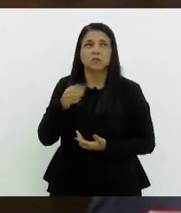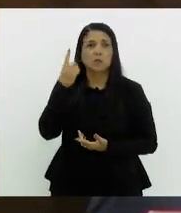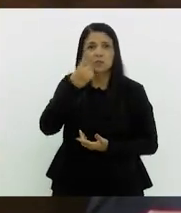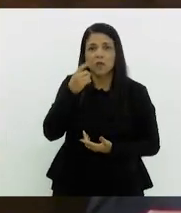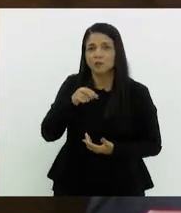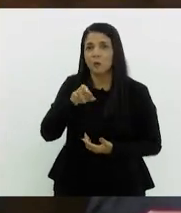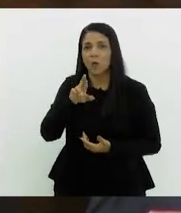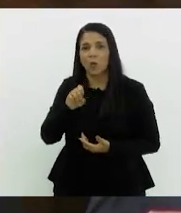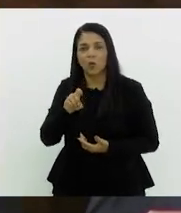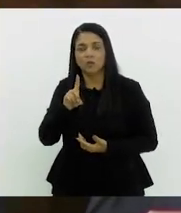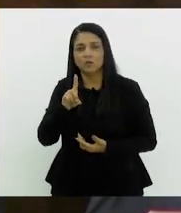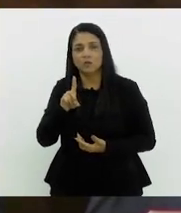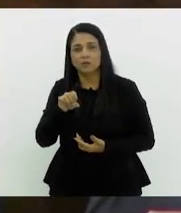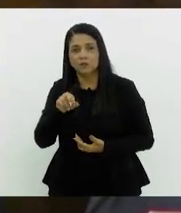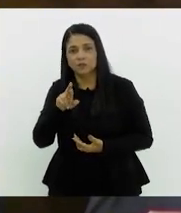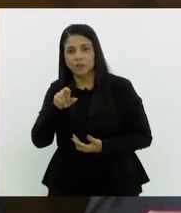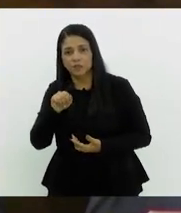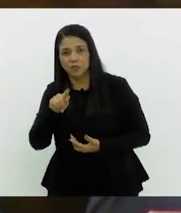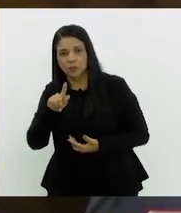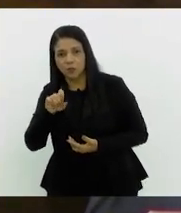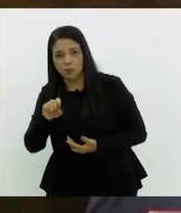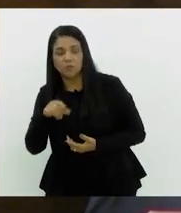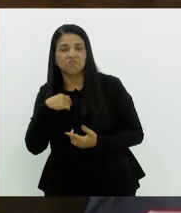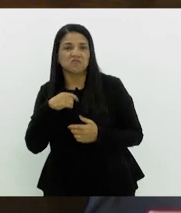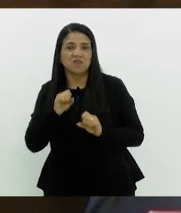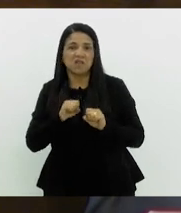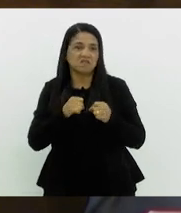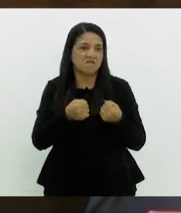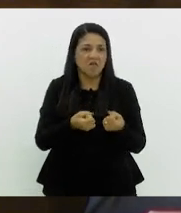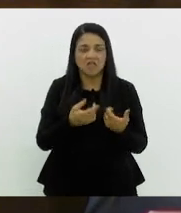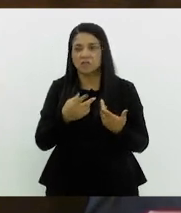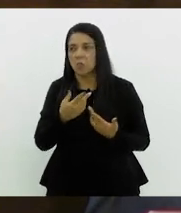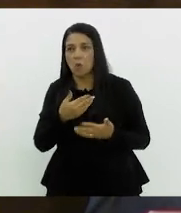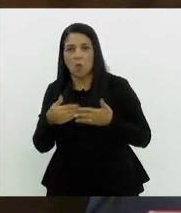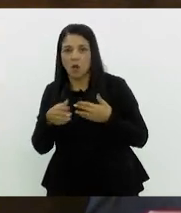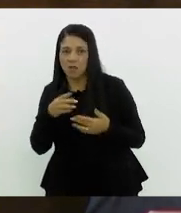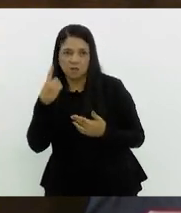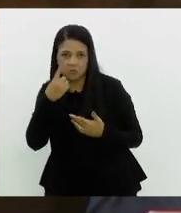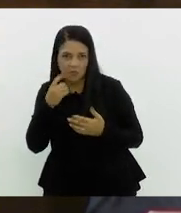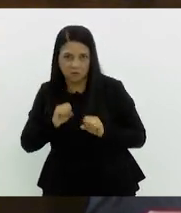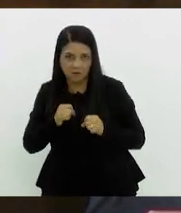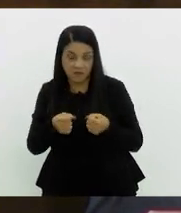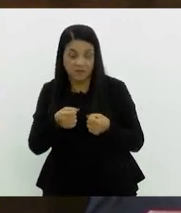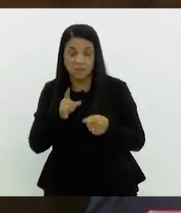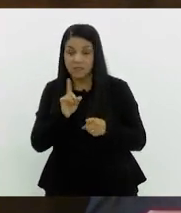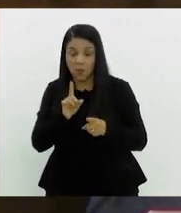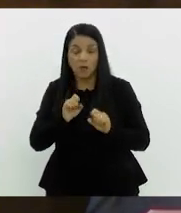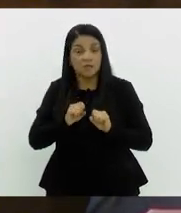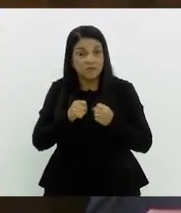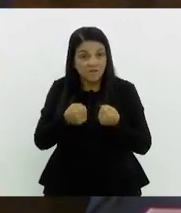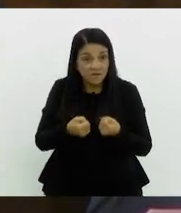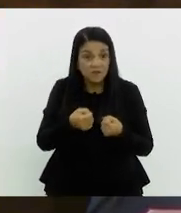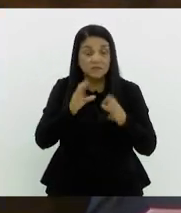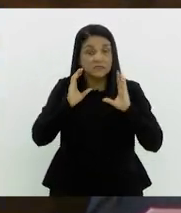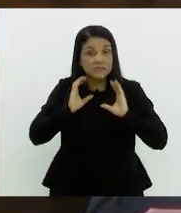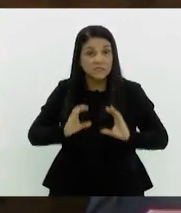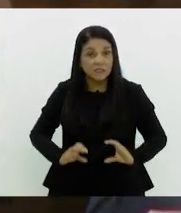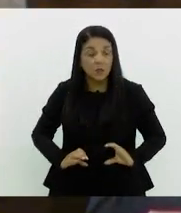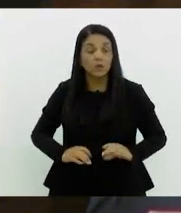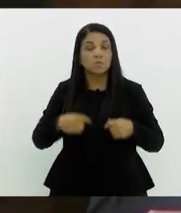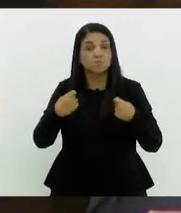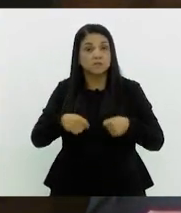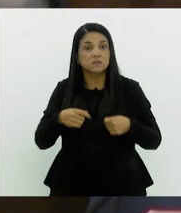deputada Tiaju ou os deputados que ele está defendendo. É o cidadão que precisa de saúde e de educação, e quando as leis lhe